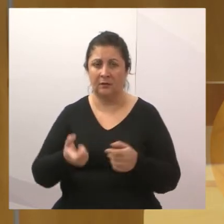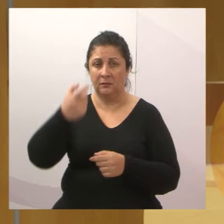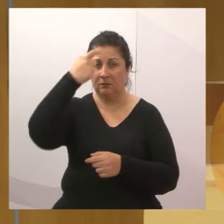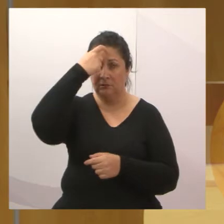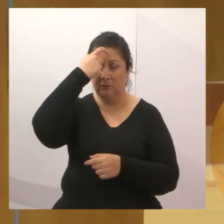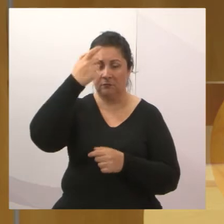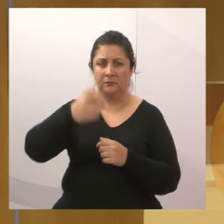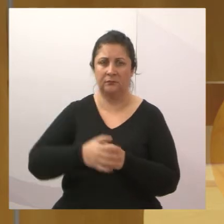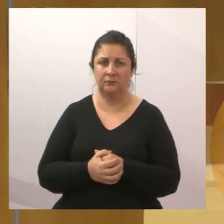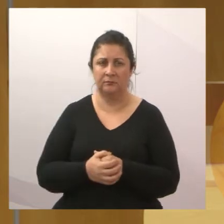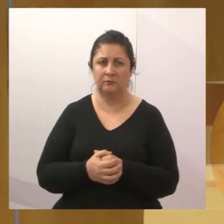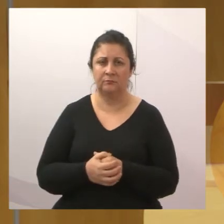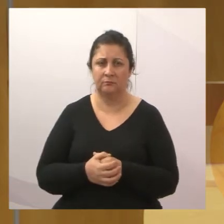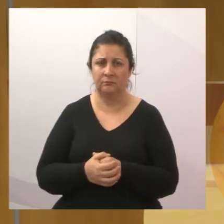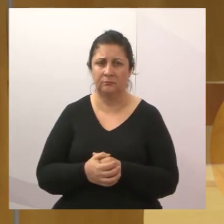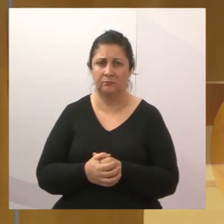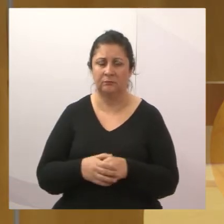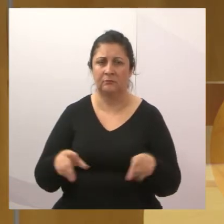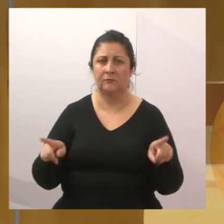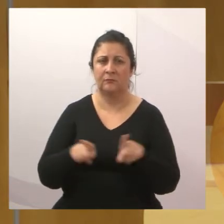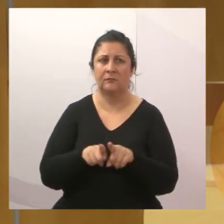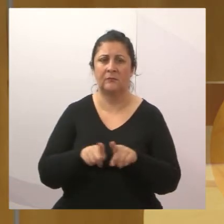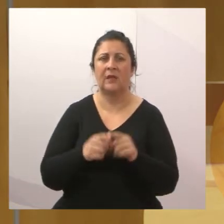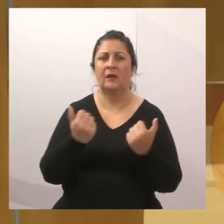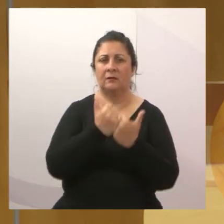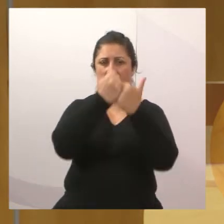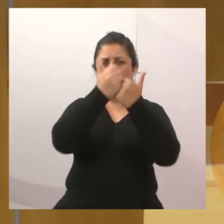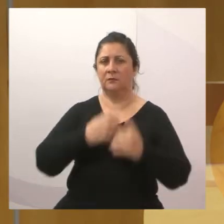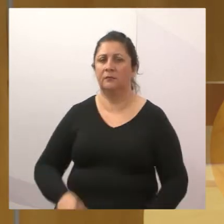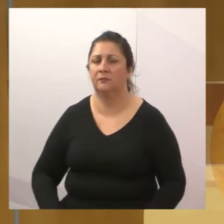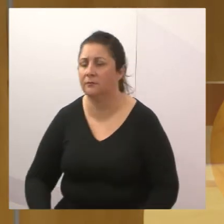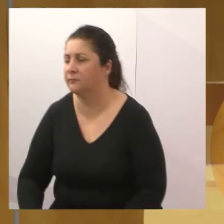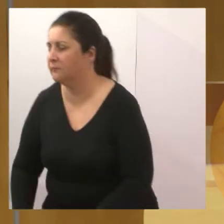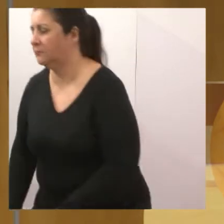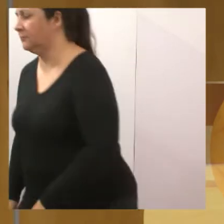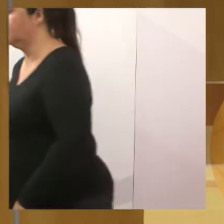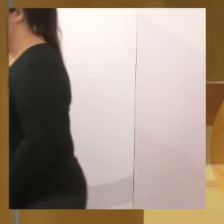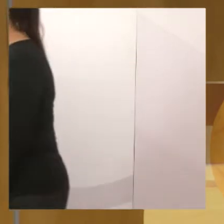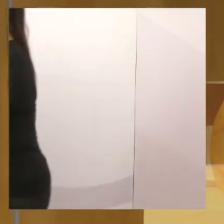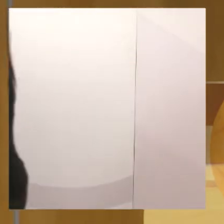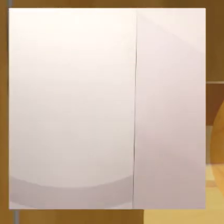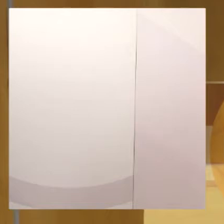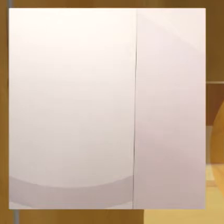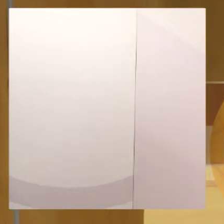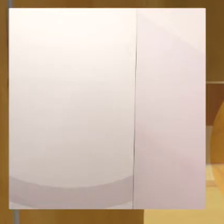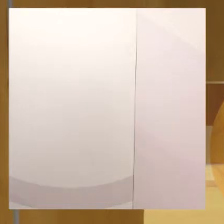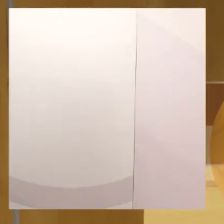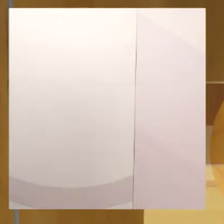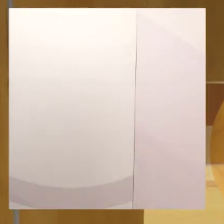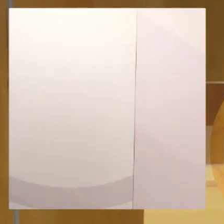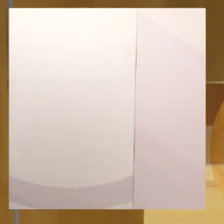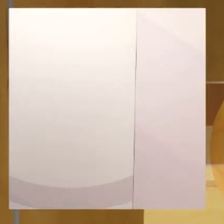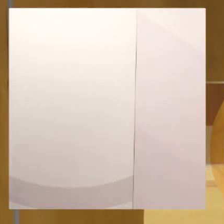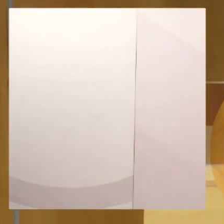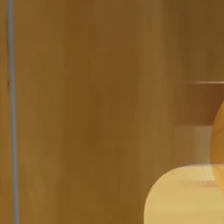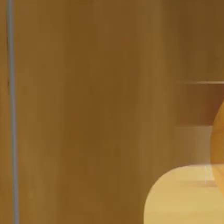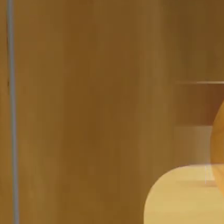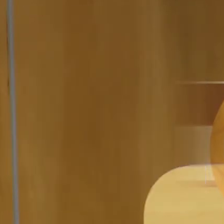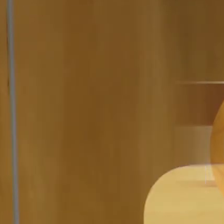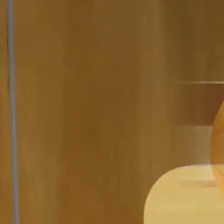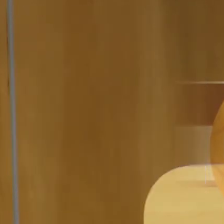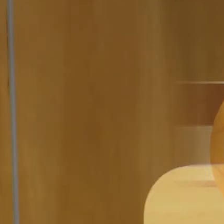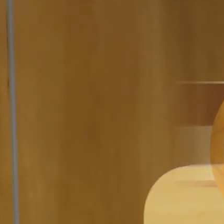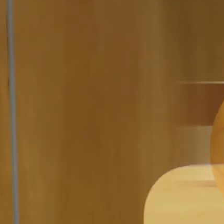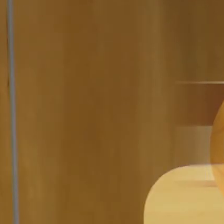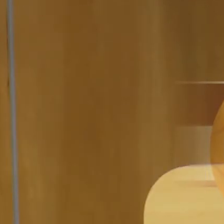conscientização. Também aqui, lembrando dos funcionários públicos, A promoção da saúde do local do trabalho,